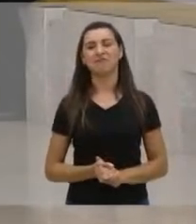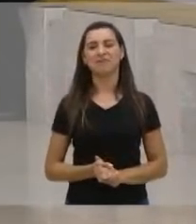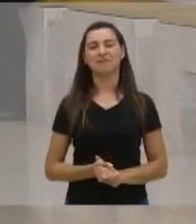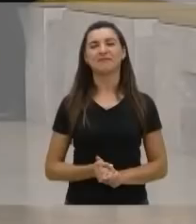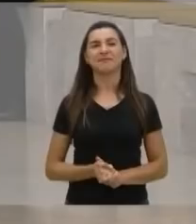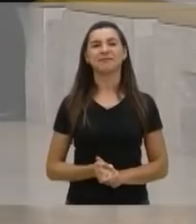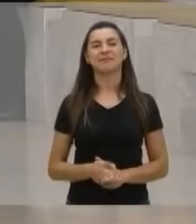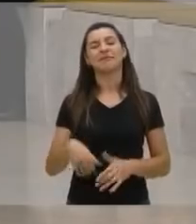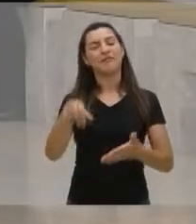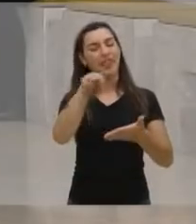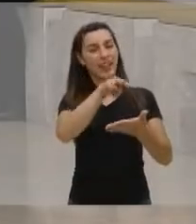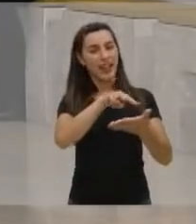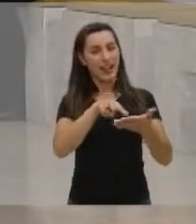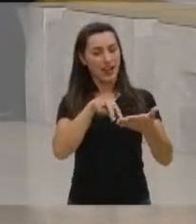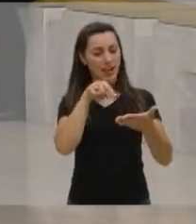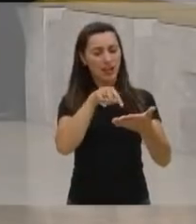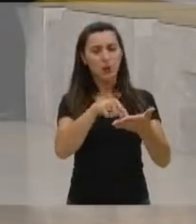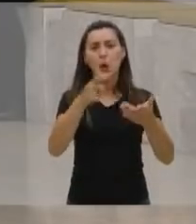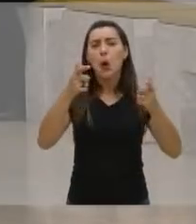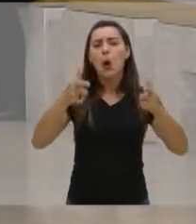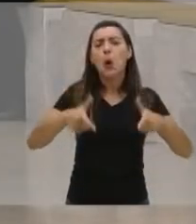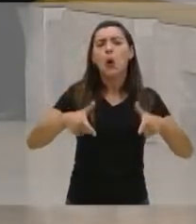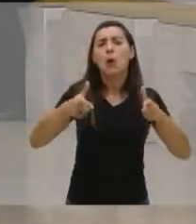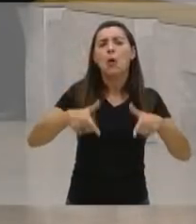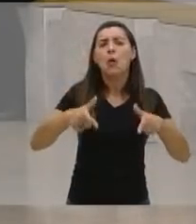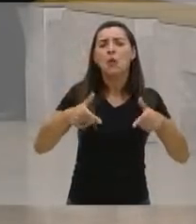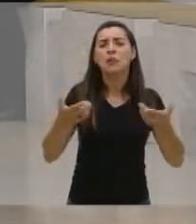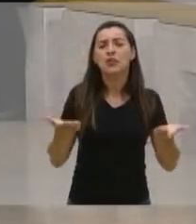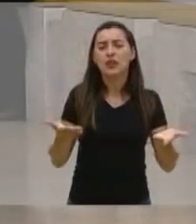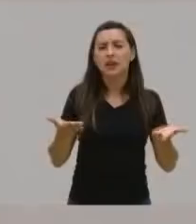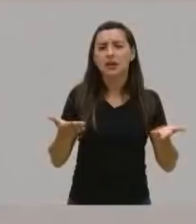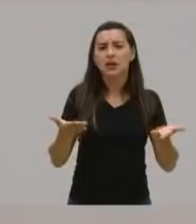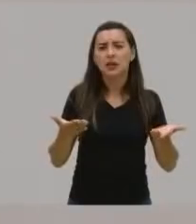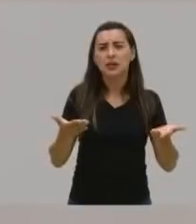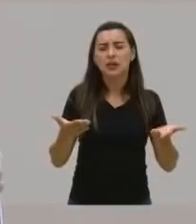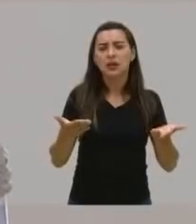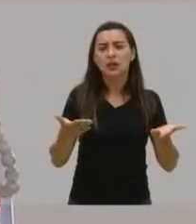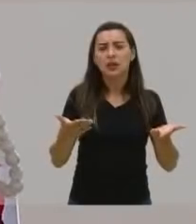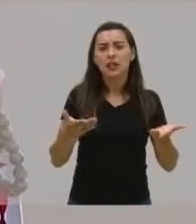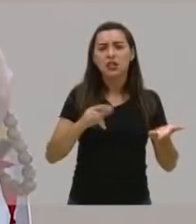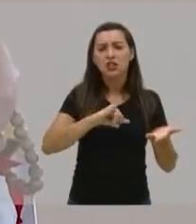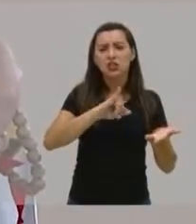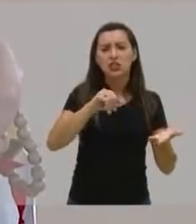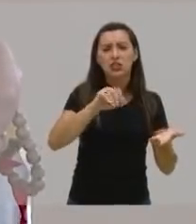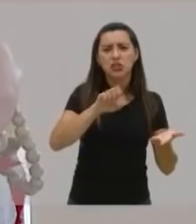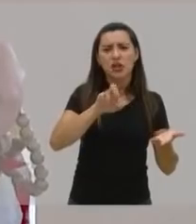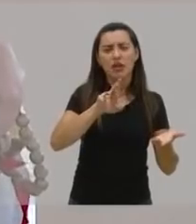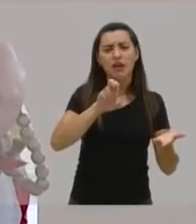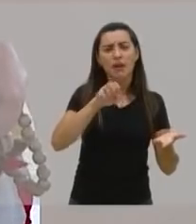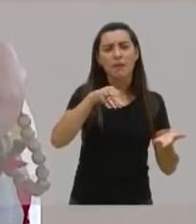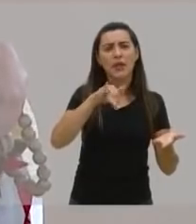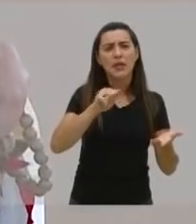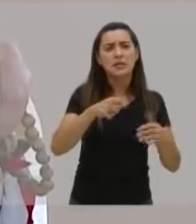A leitura, onde que ela se encontra? Se encontra num momento, entenda bem,